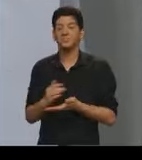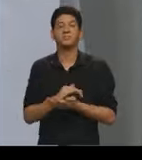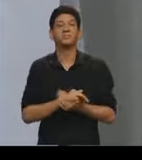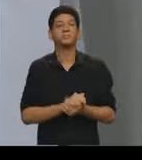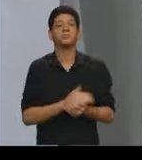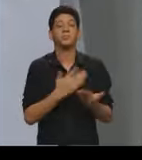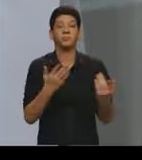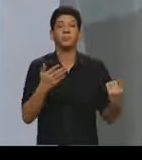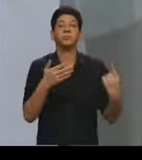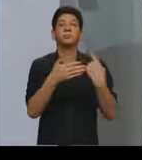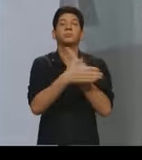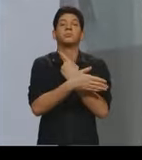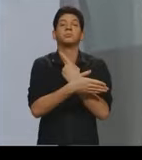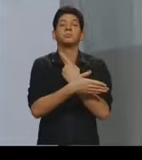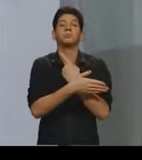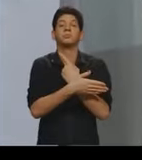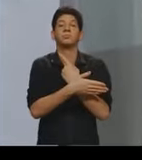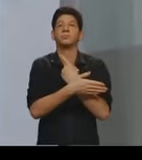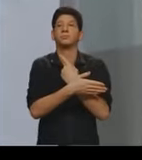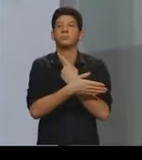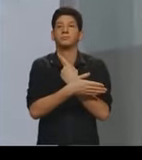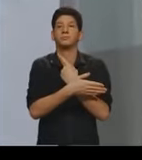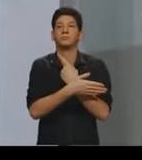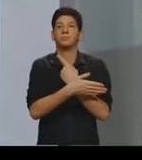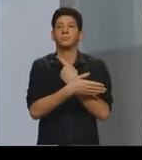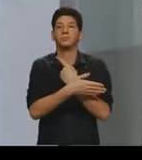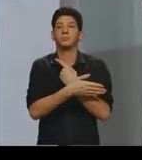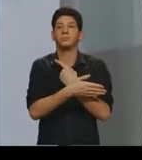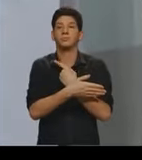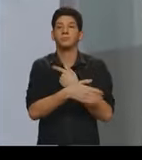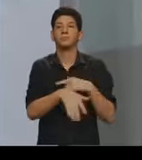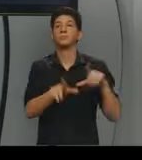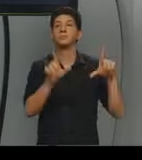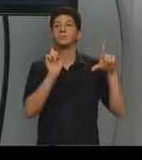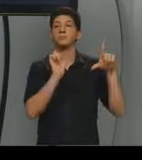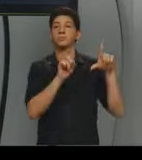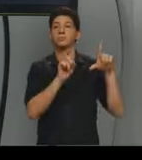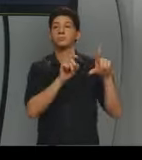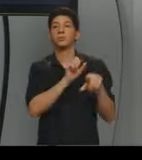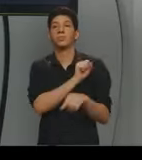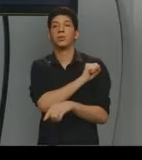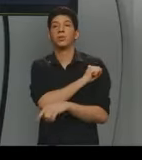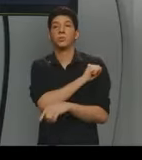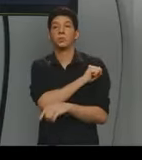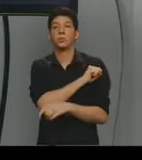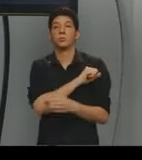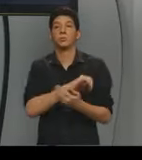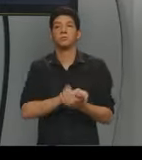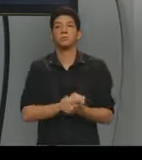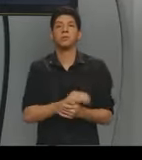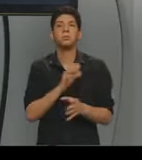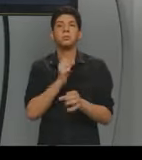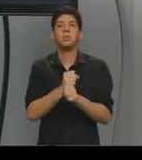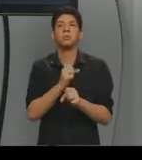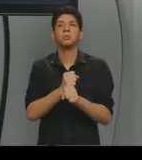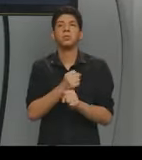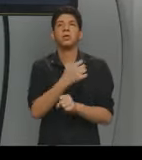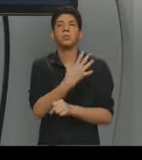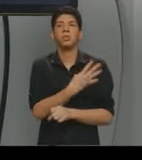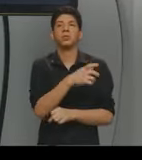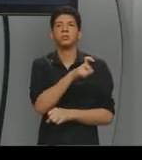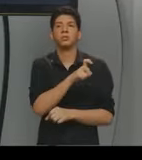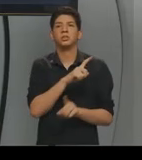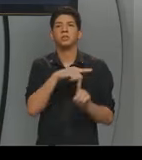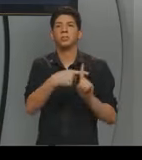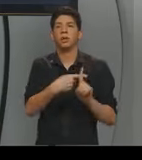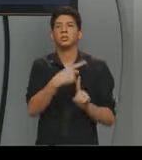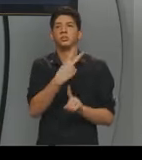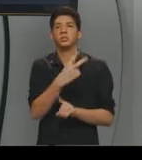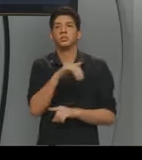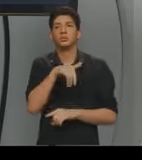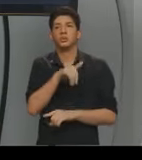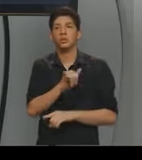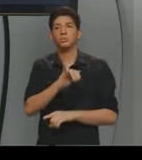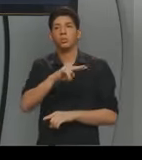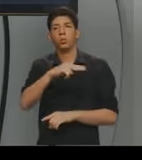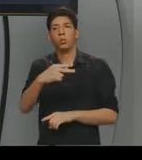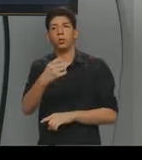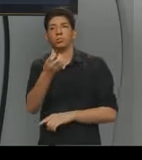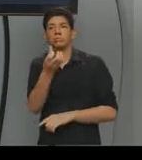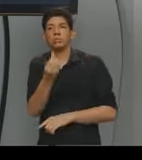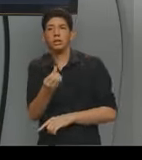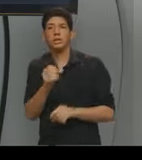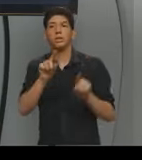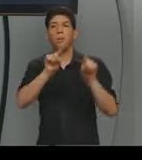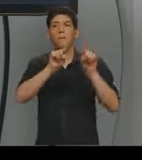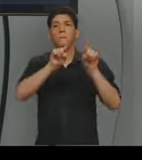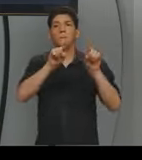nossa próxima pergunta é do 8º ano. Na equação 4x mais 2y igual